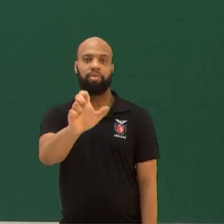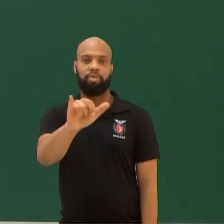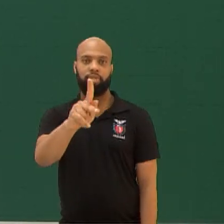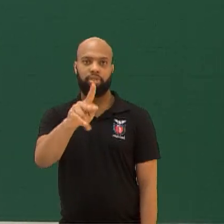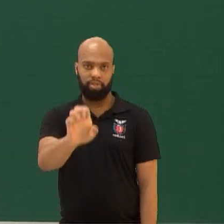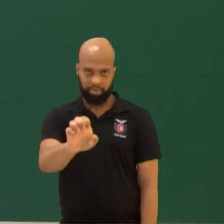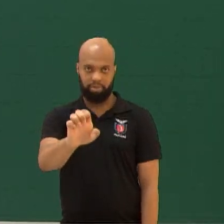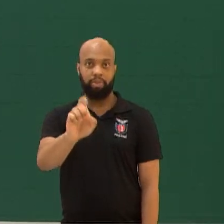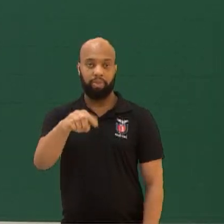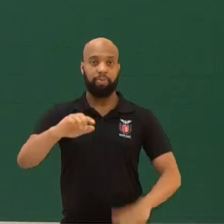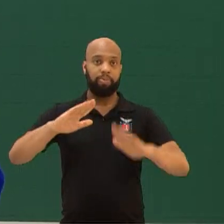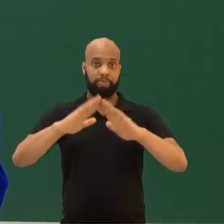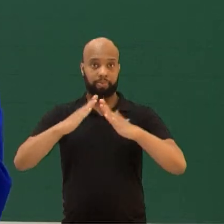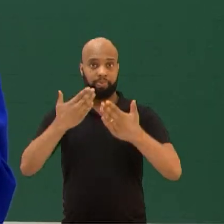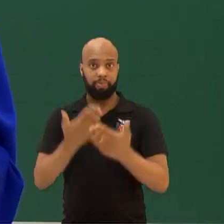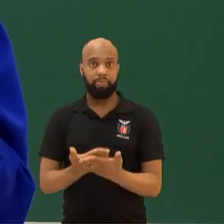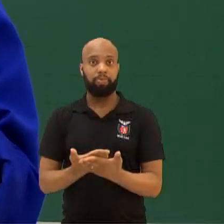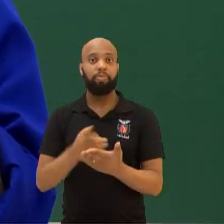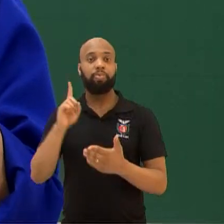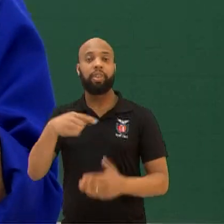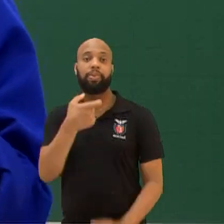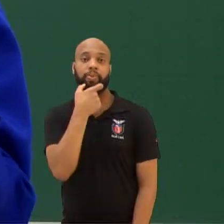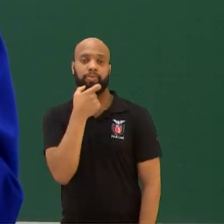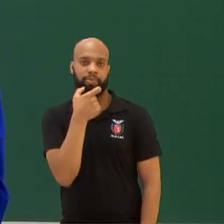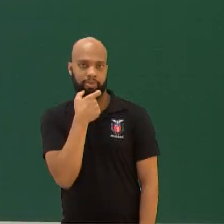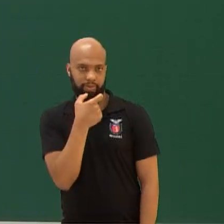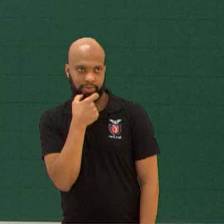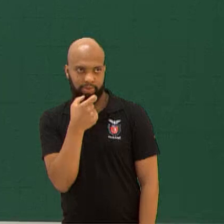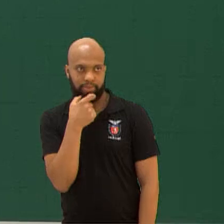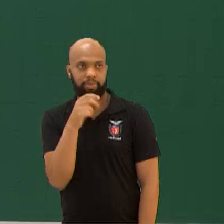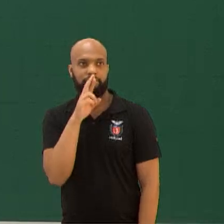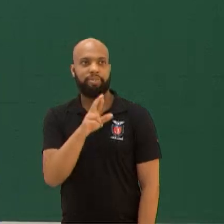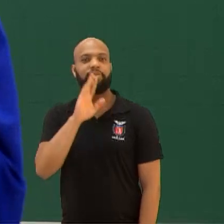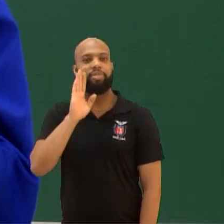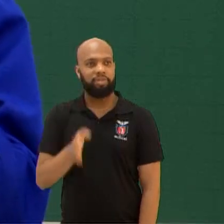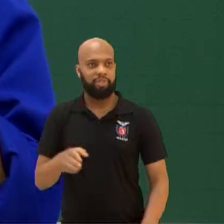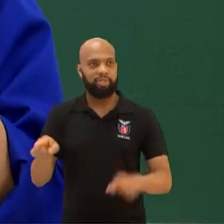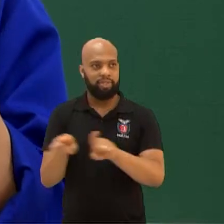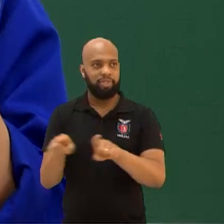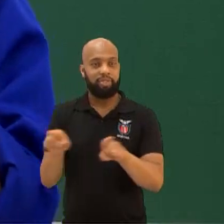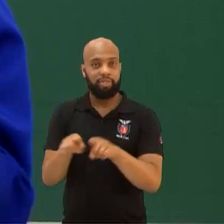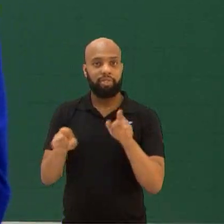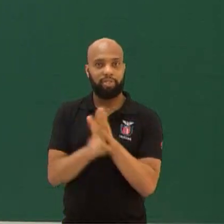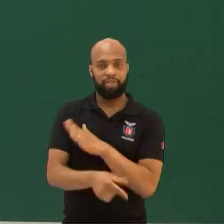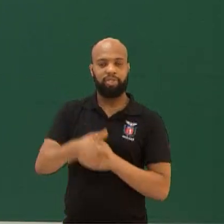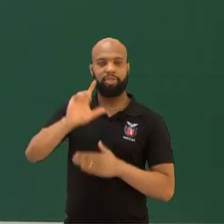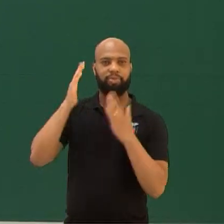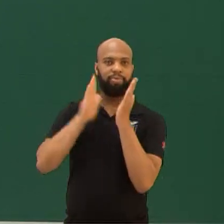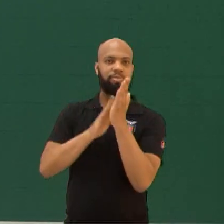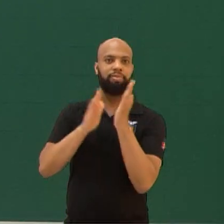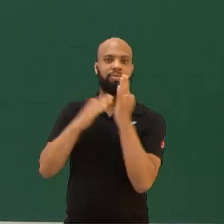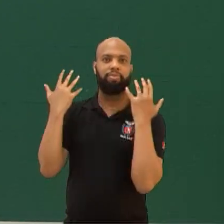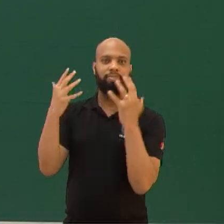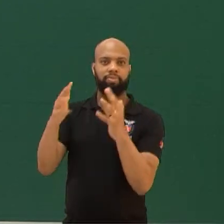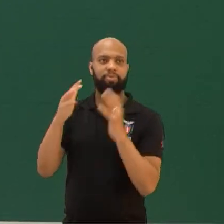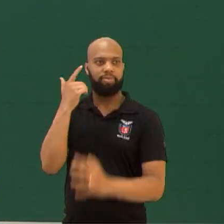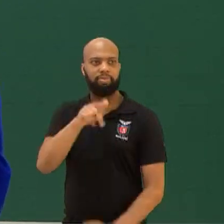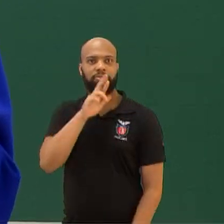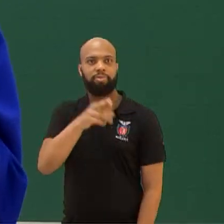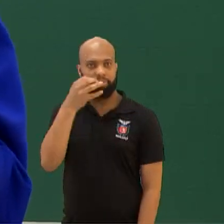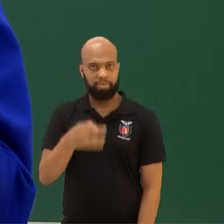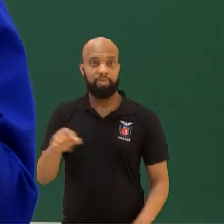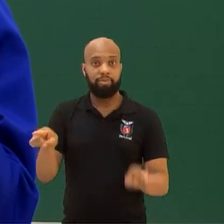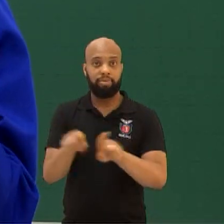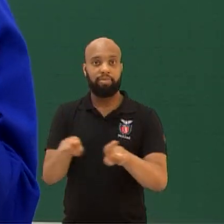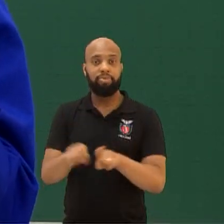escola Osmar Guarani Freire, de Apucarana. Ele deu a resposta do quiz anterior. Parabéns, Felipe, acertou, viu? O